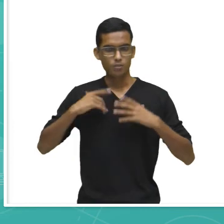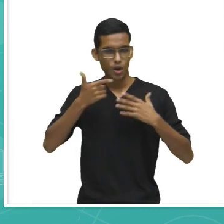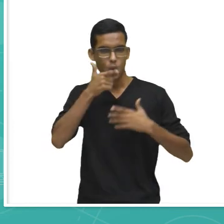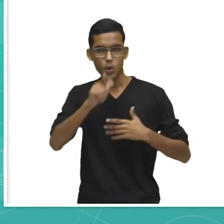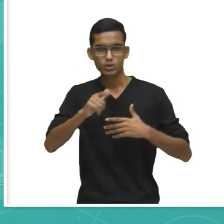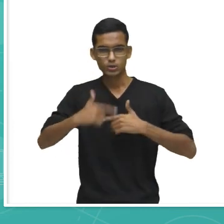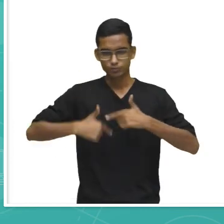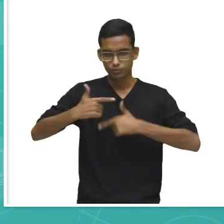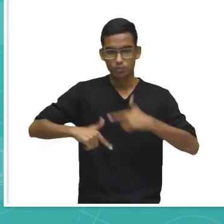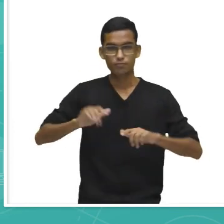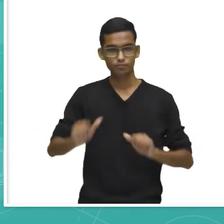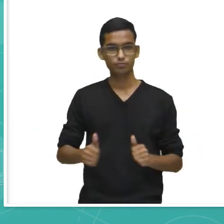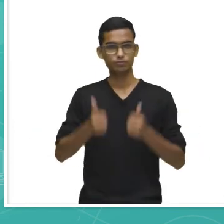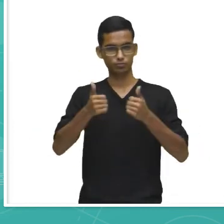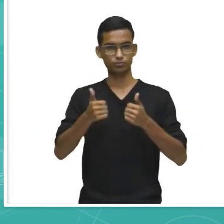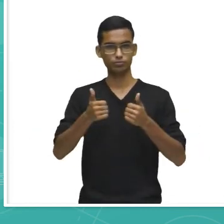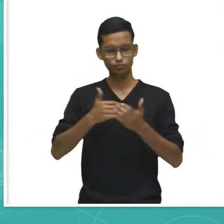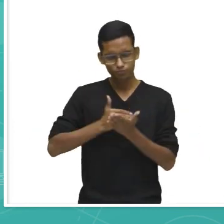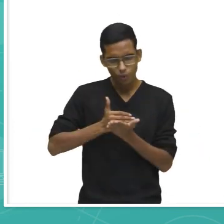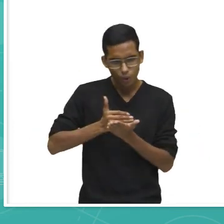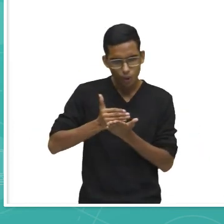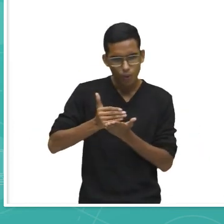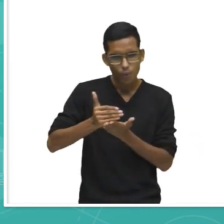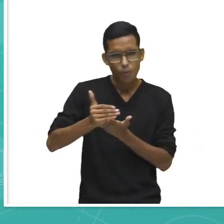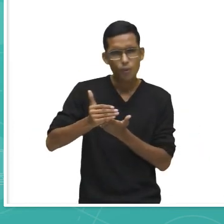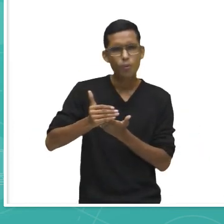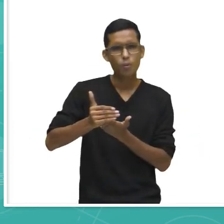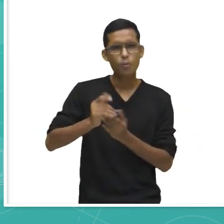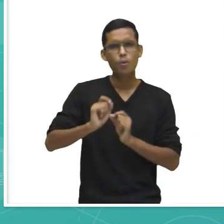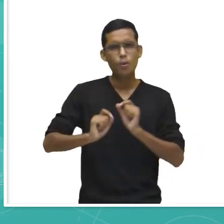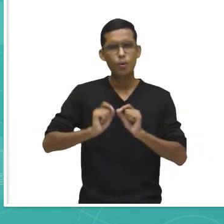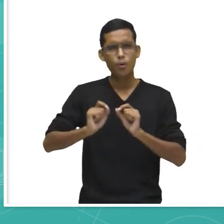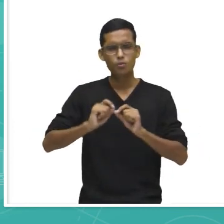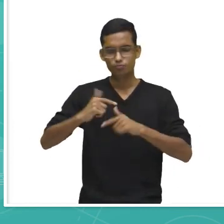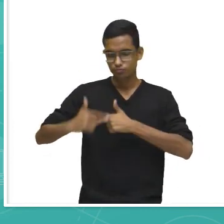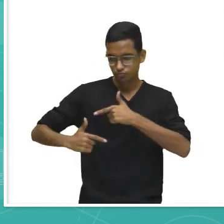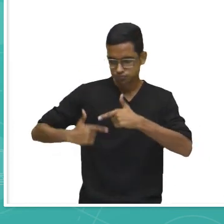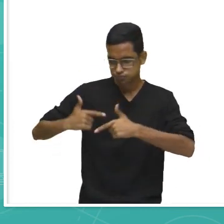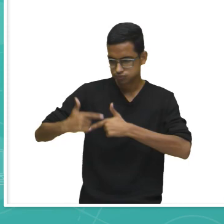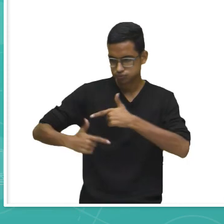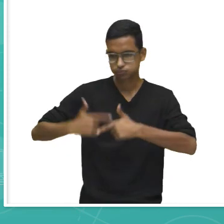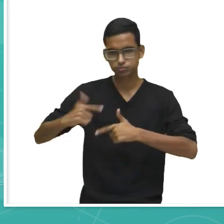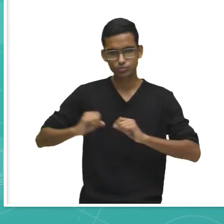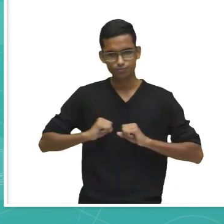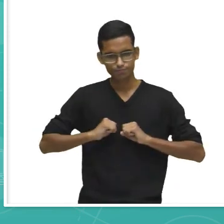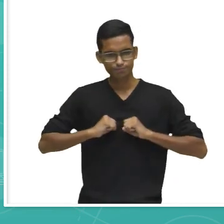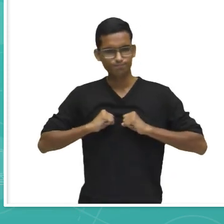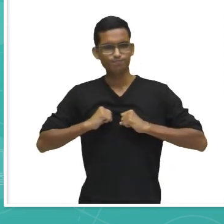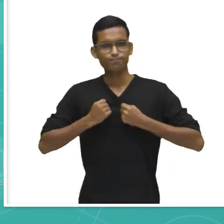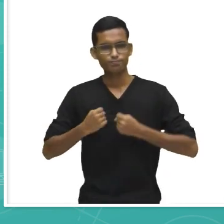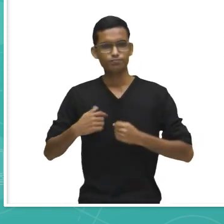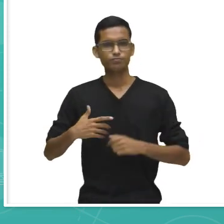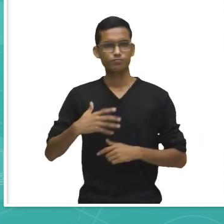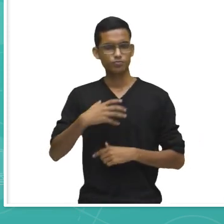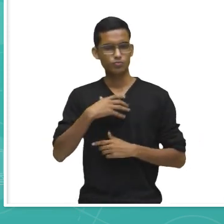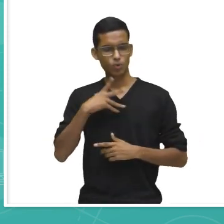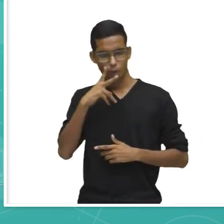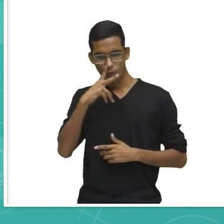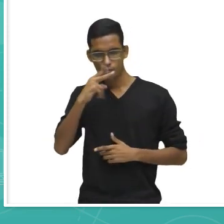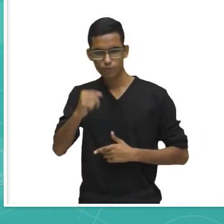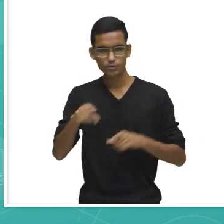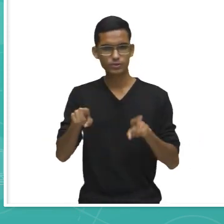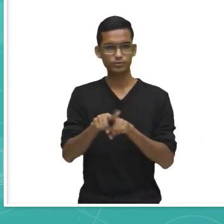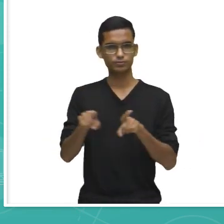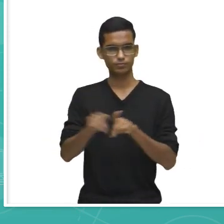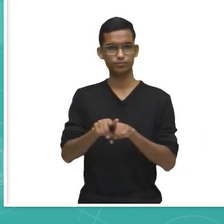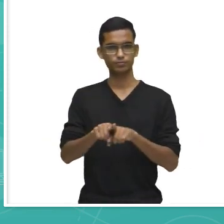Então, ele começa aquela atividade profissional com mais disposição. Já a ginástica compensatória